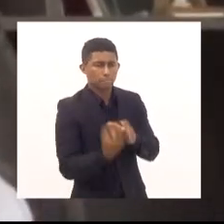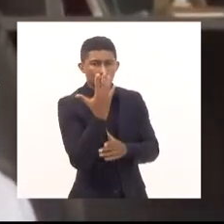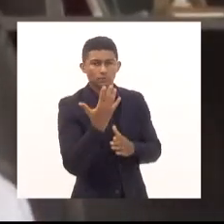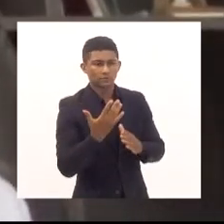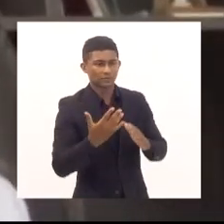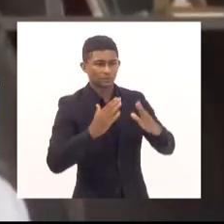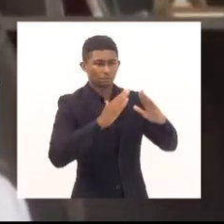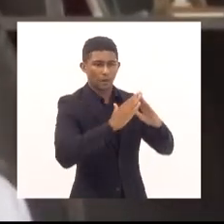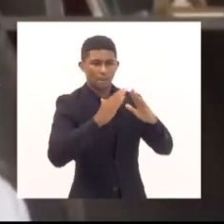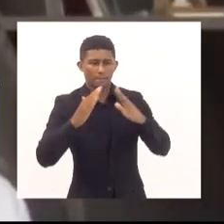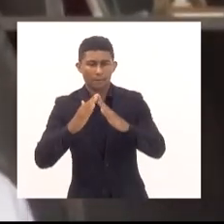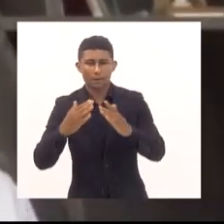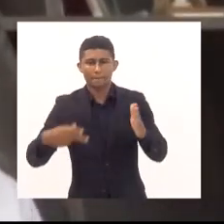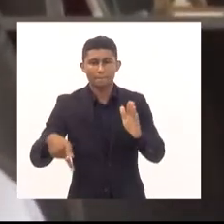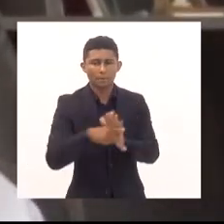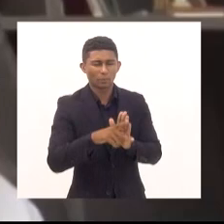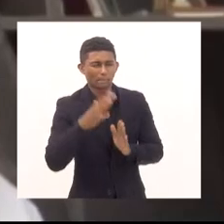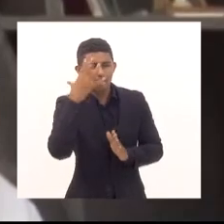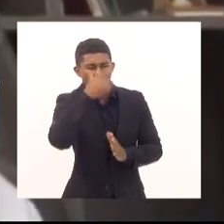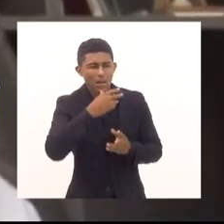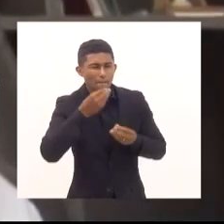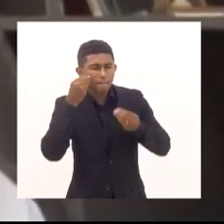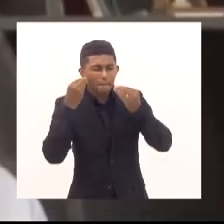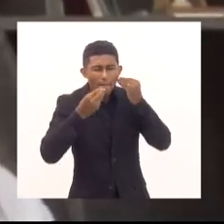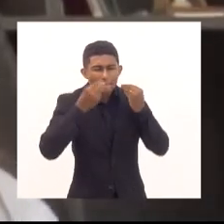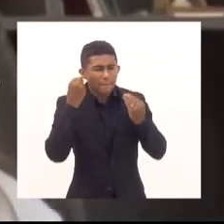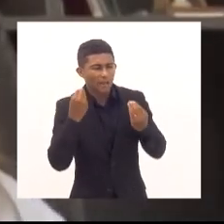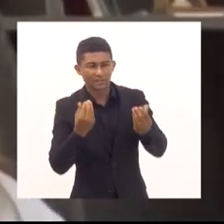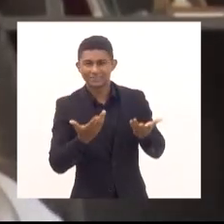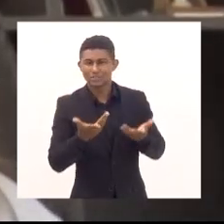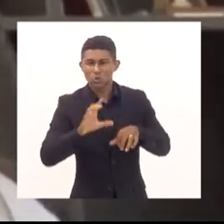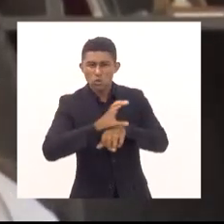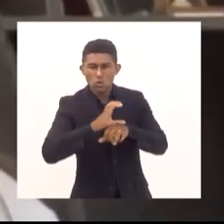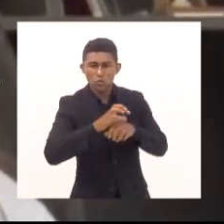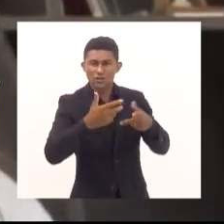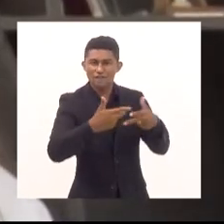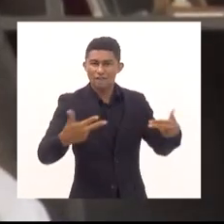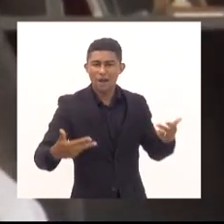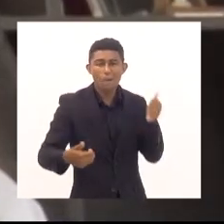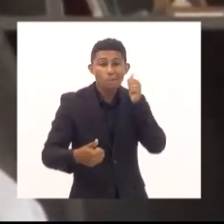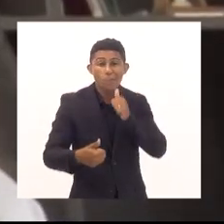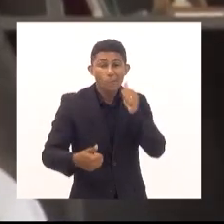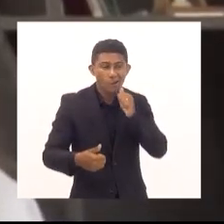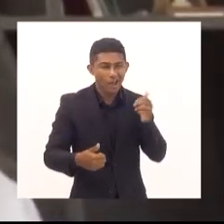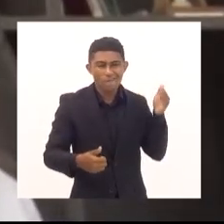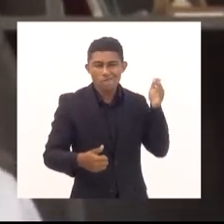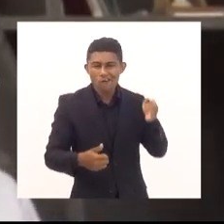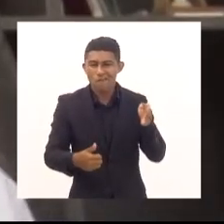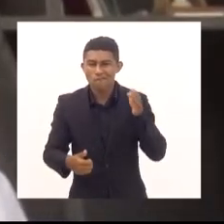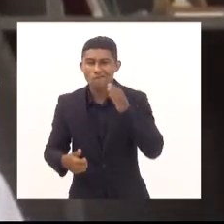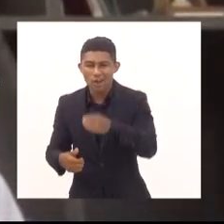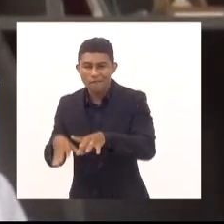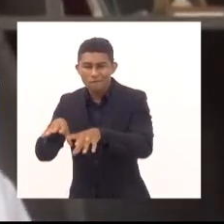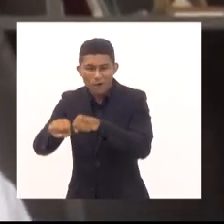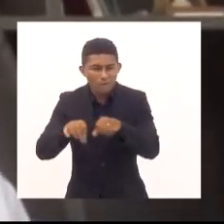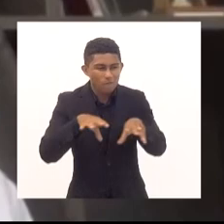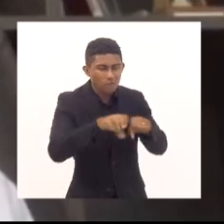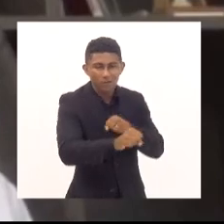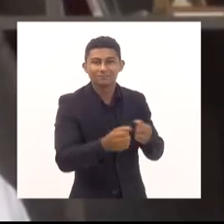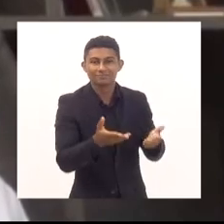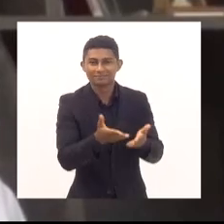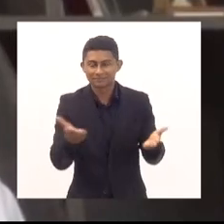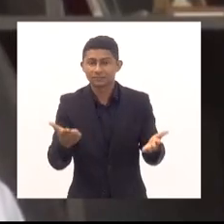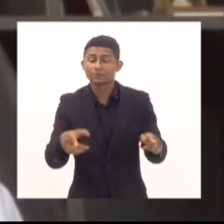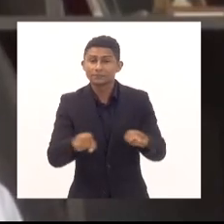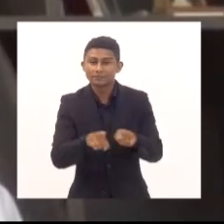diversos desses cursos, onde elas, além de se formarem, elas também nos dizem que esses salões